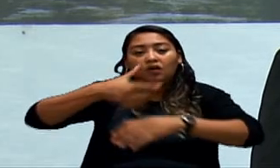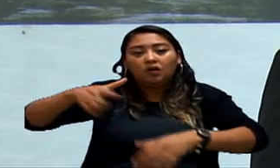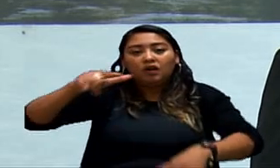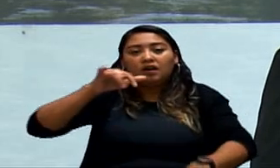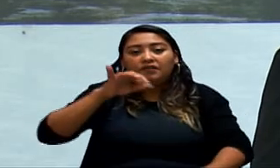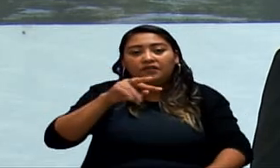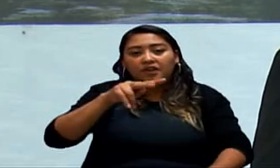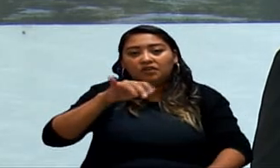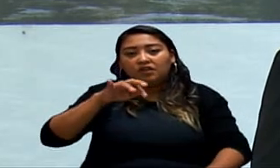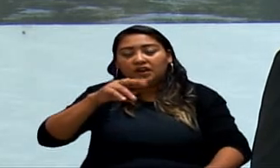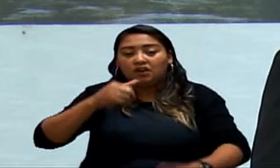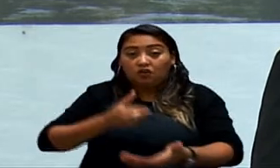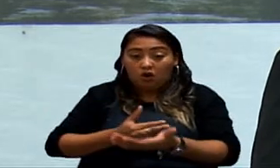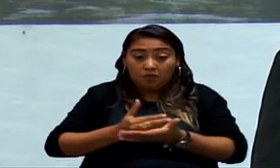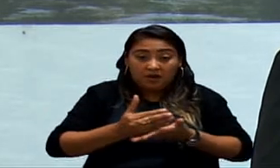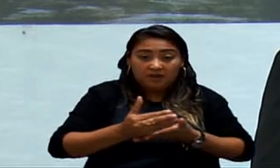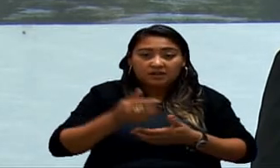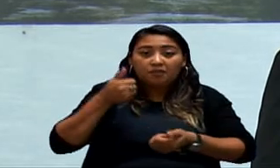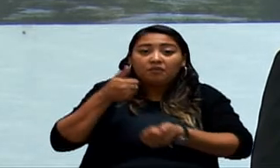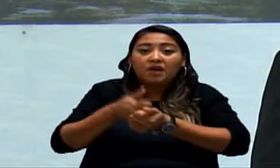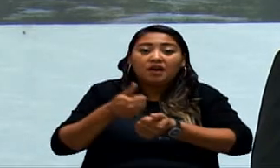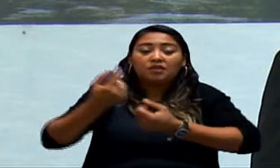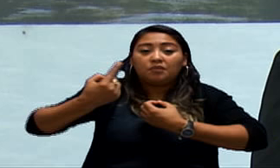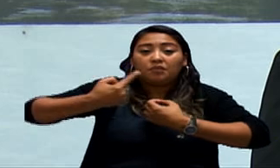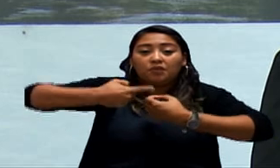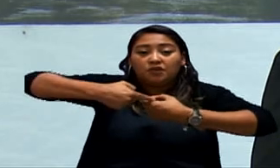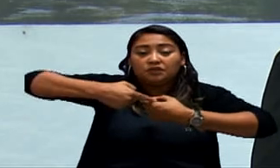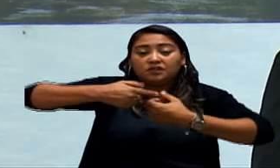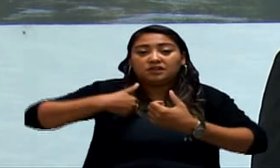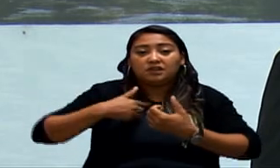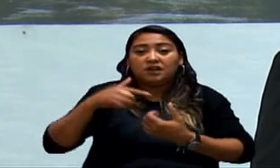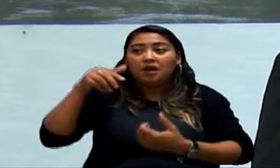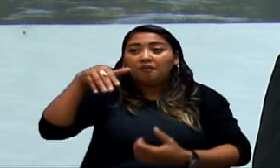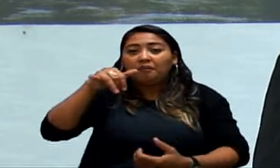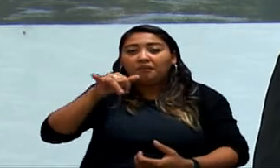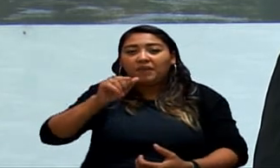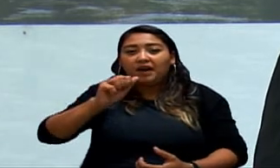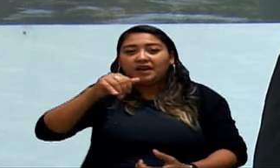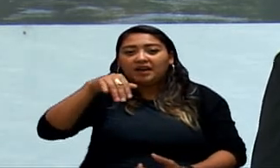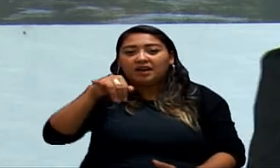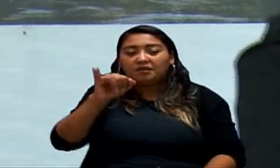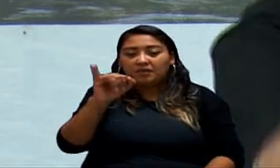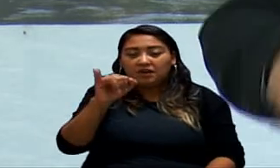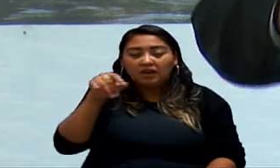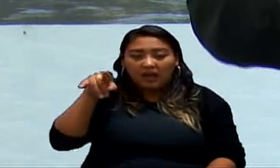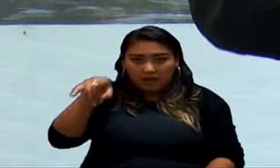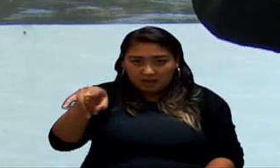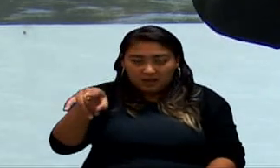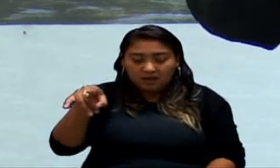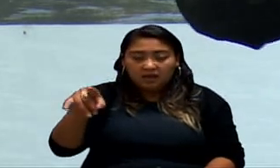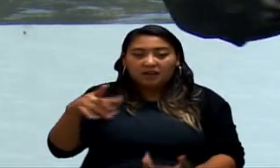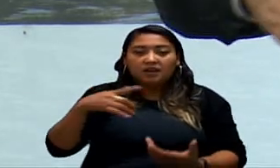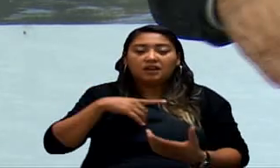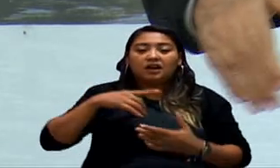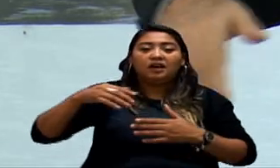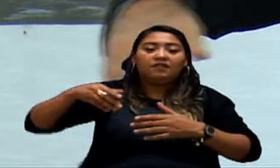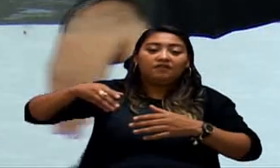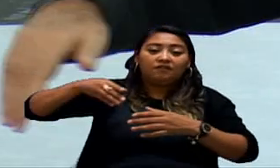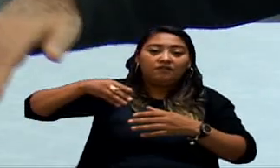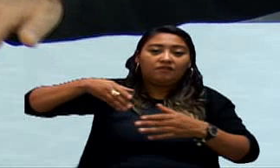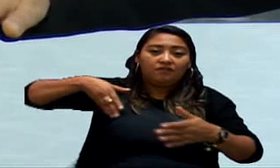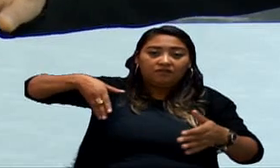ali próximo ao posto de gasolina Miami. E ela, então, ela percorre